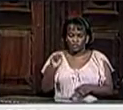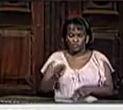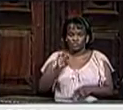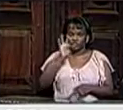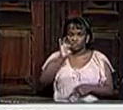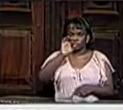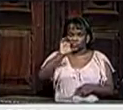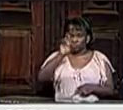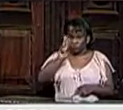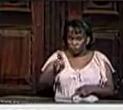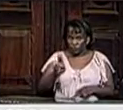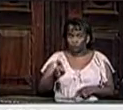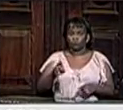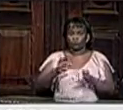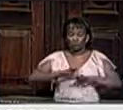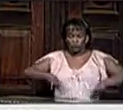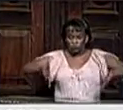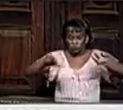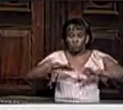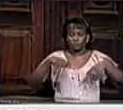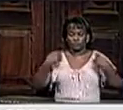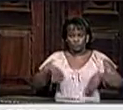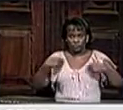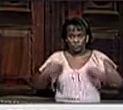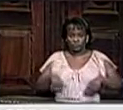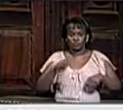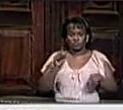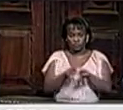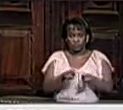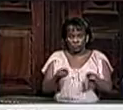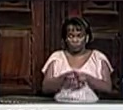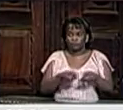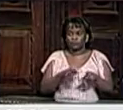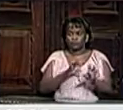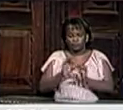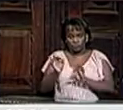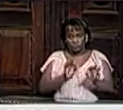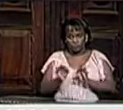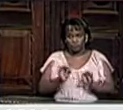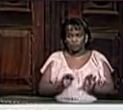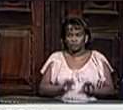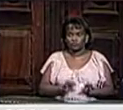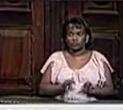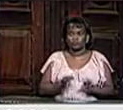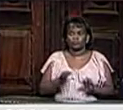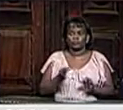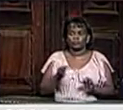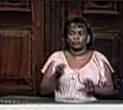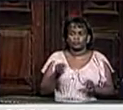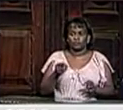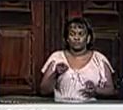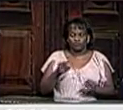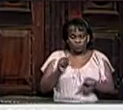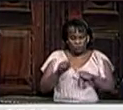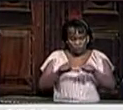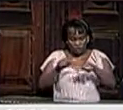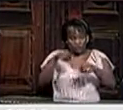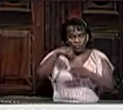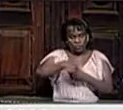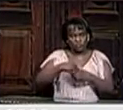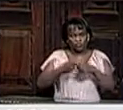Estado, que pudessem também promover as suas próprias